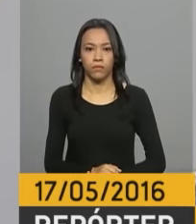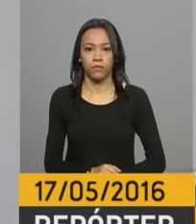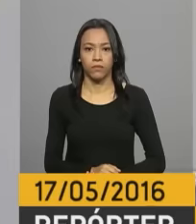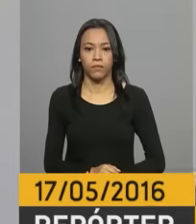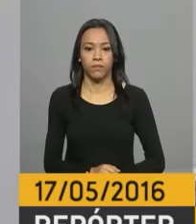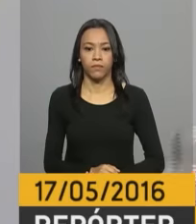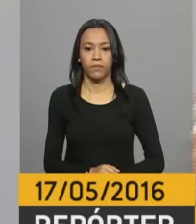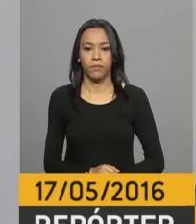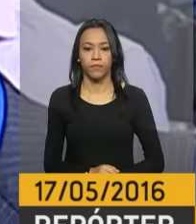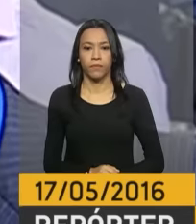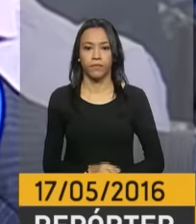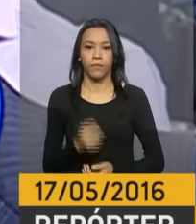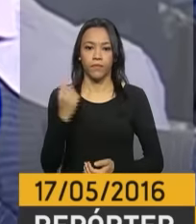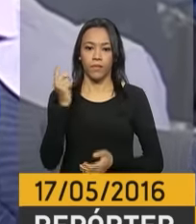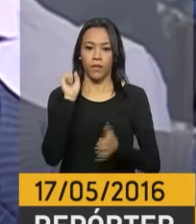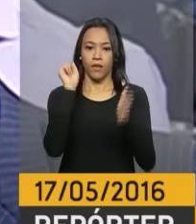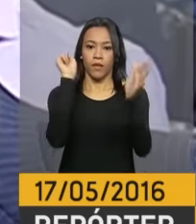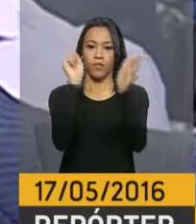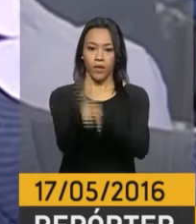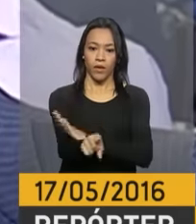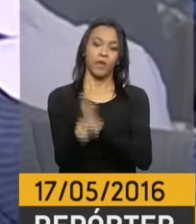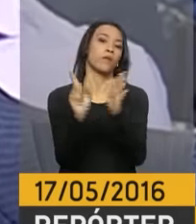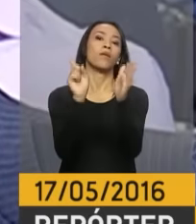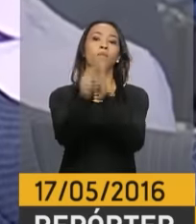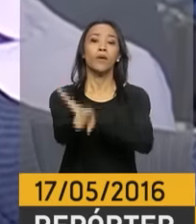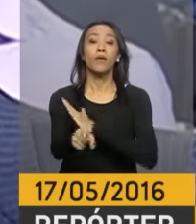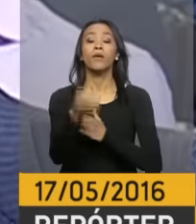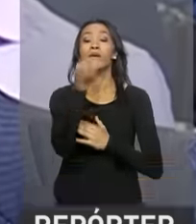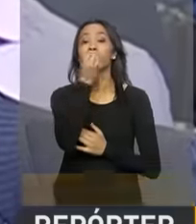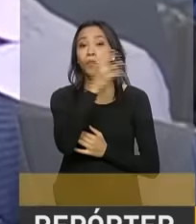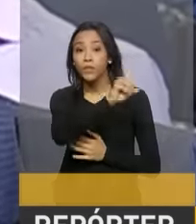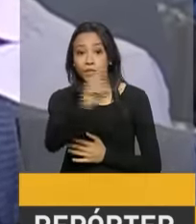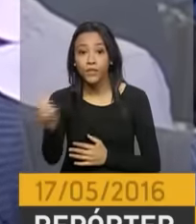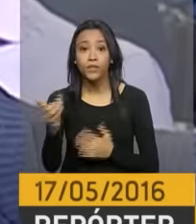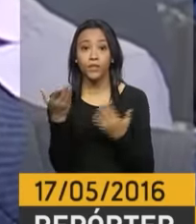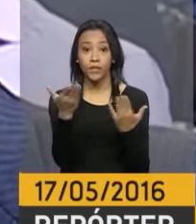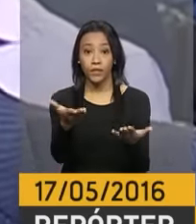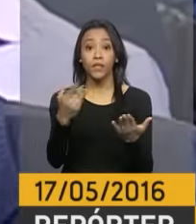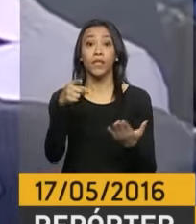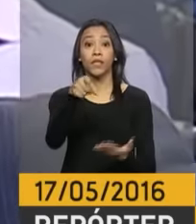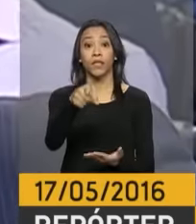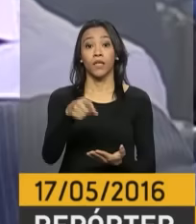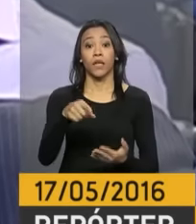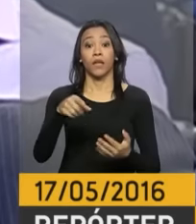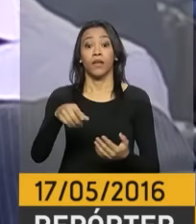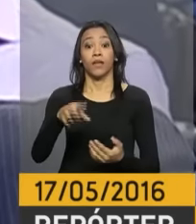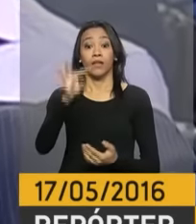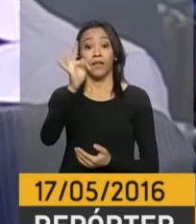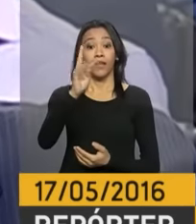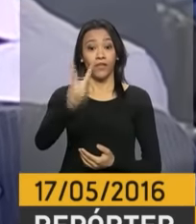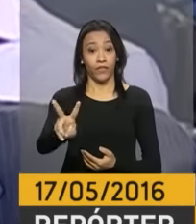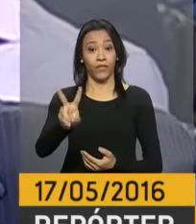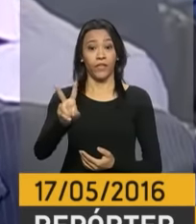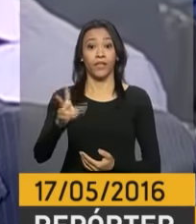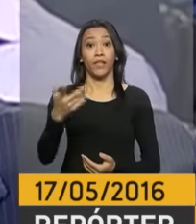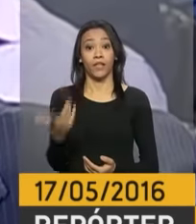Opa, aqui. Bom dia, ministro. Eu sou o Paulo Cabral, da CCTV News, TV chinesa, embora não pareça. Eu tinha duas